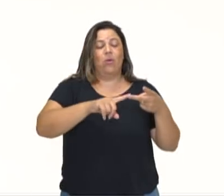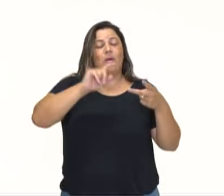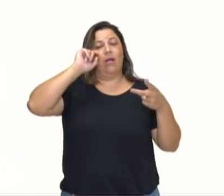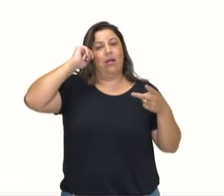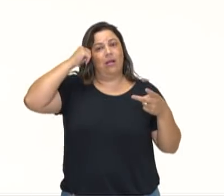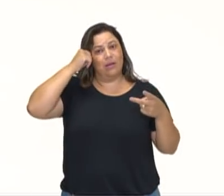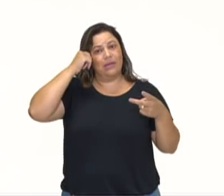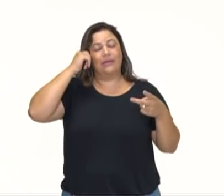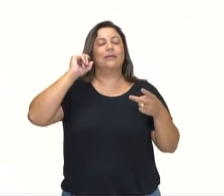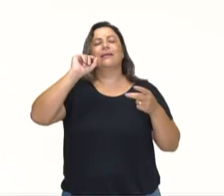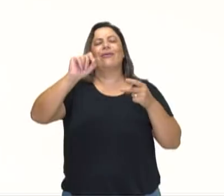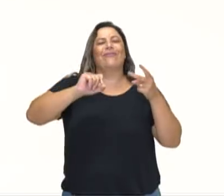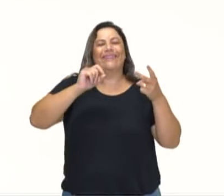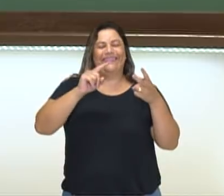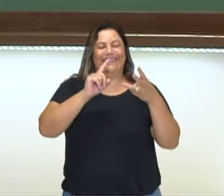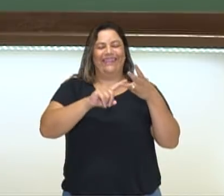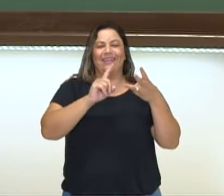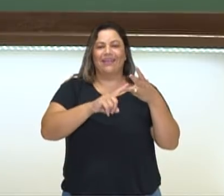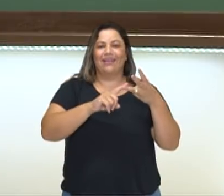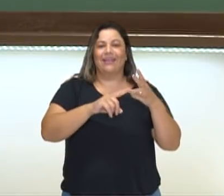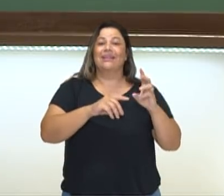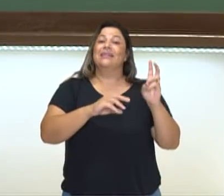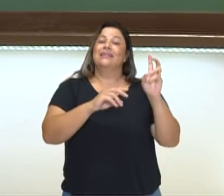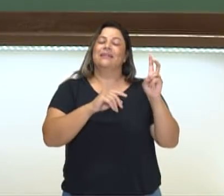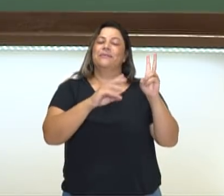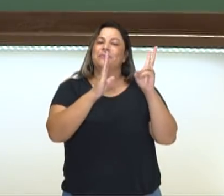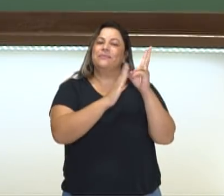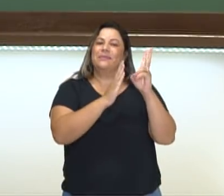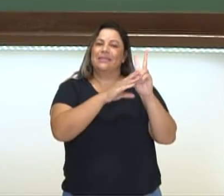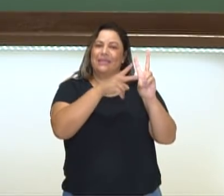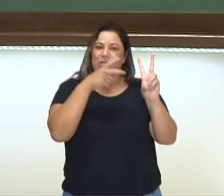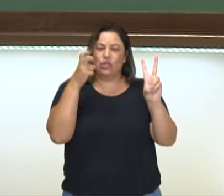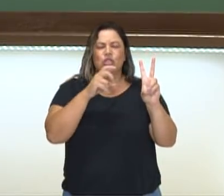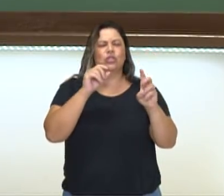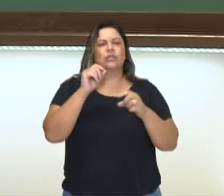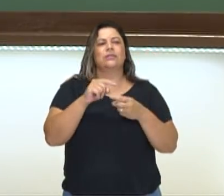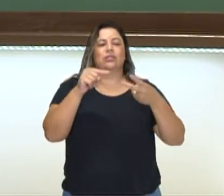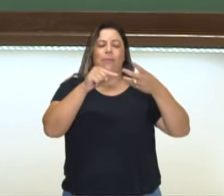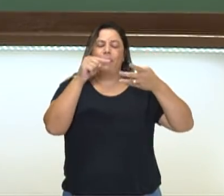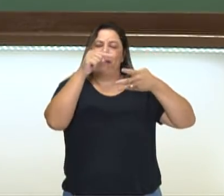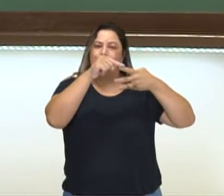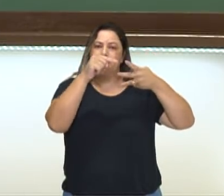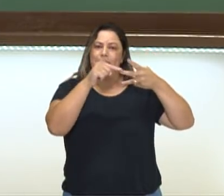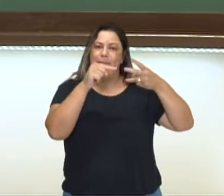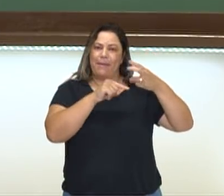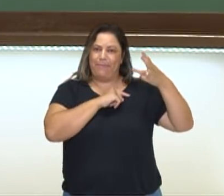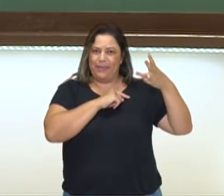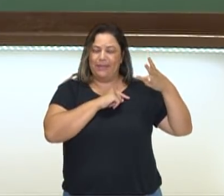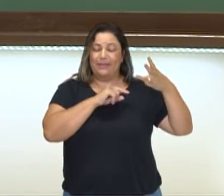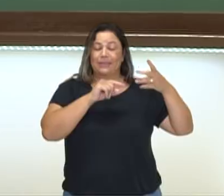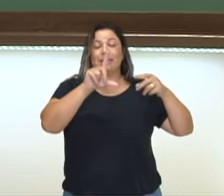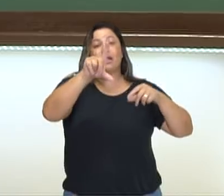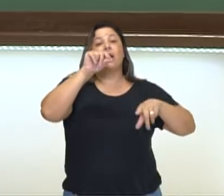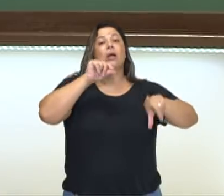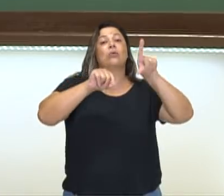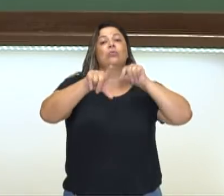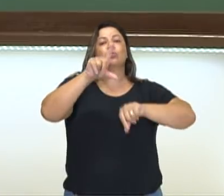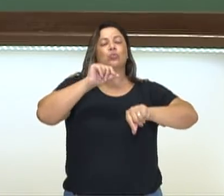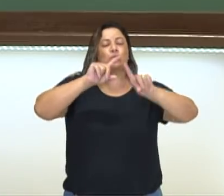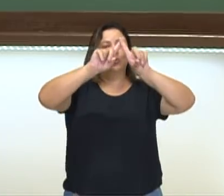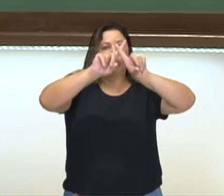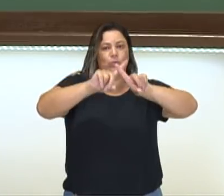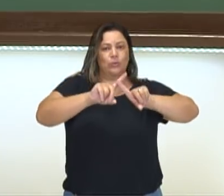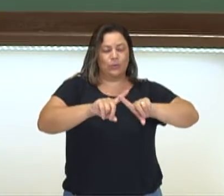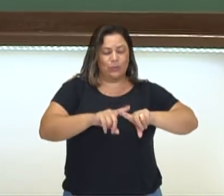Ou letra C, africana. Vamos dar um tempo para vocês escolherem a alternativa correspondente ao que já estudamos